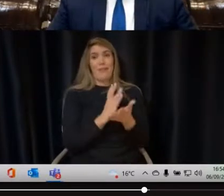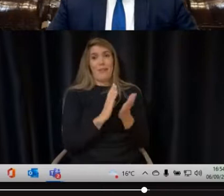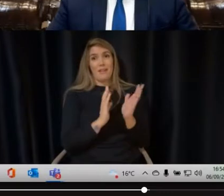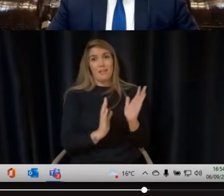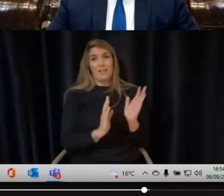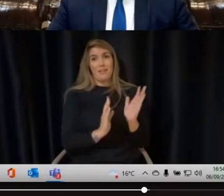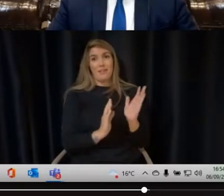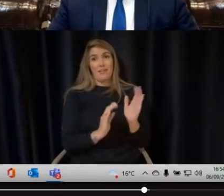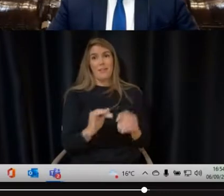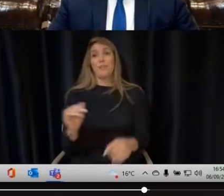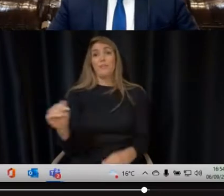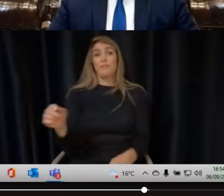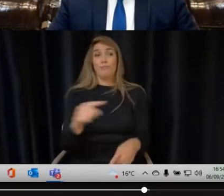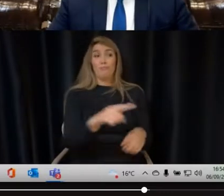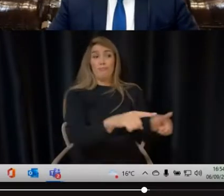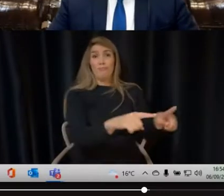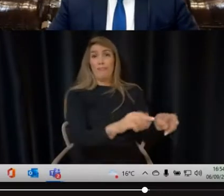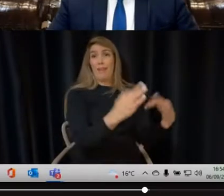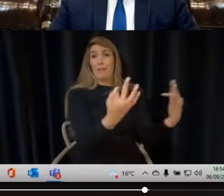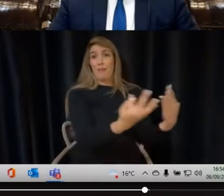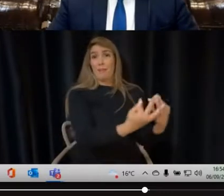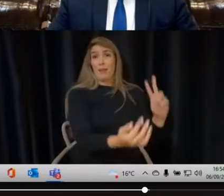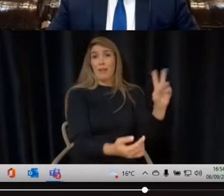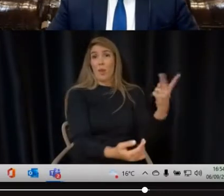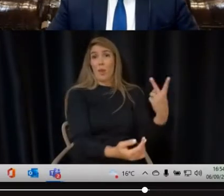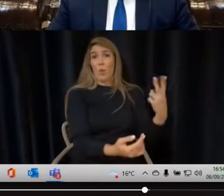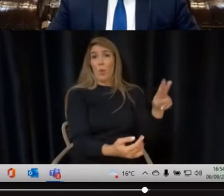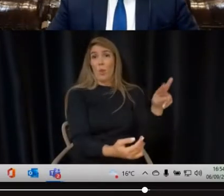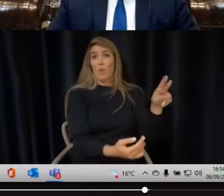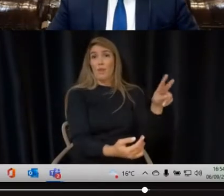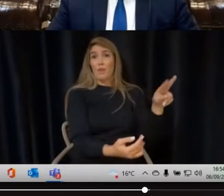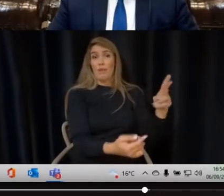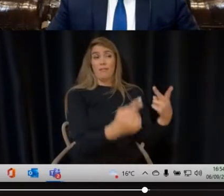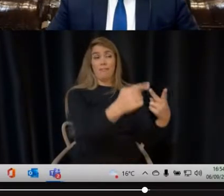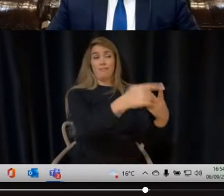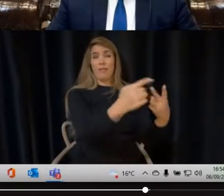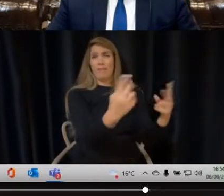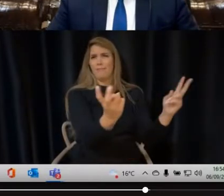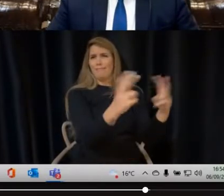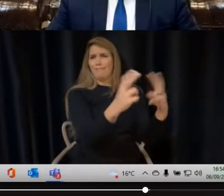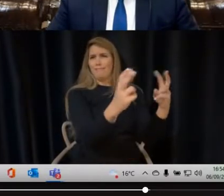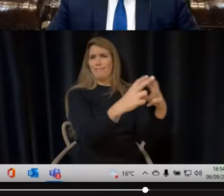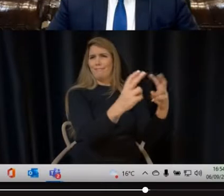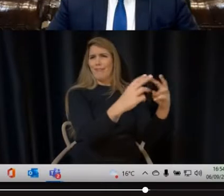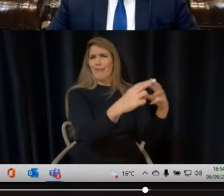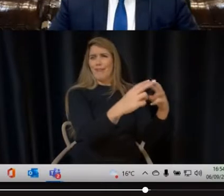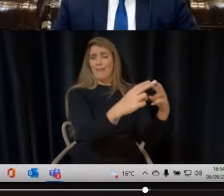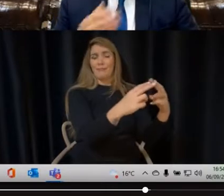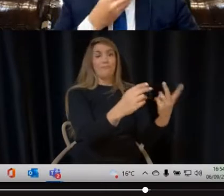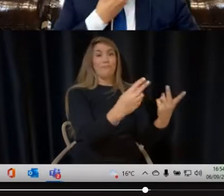viver em pé de guerra para o resto da vida deles. E a gente não quer isso, né? Jamais